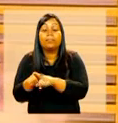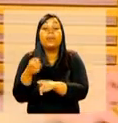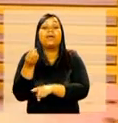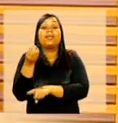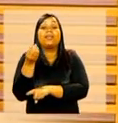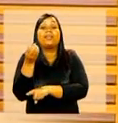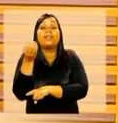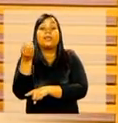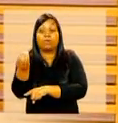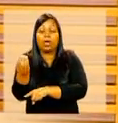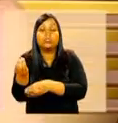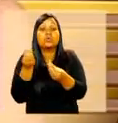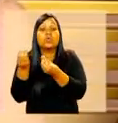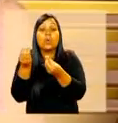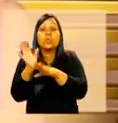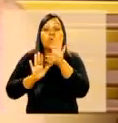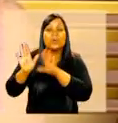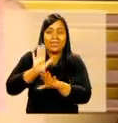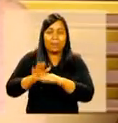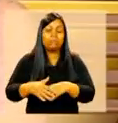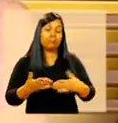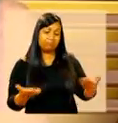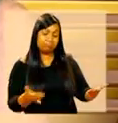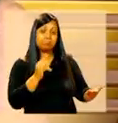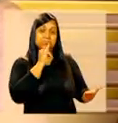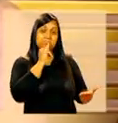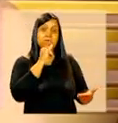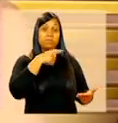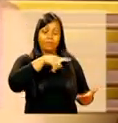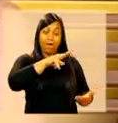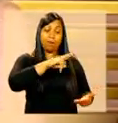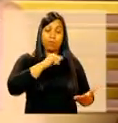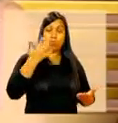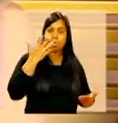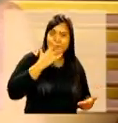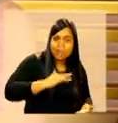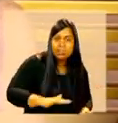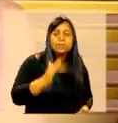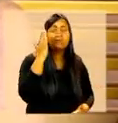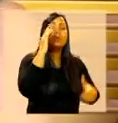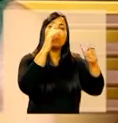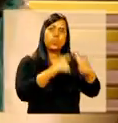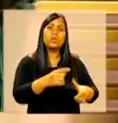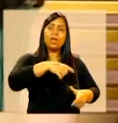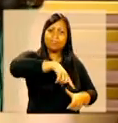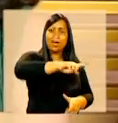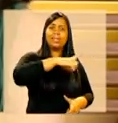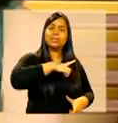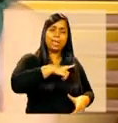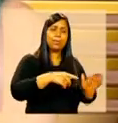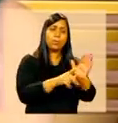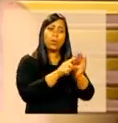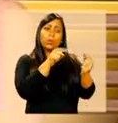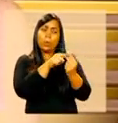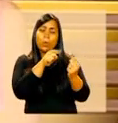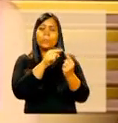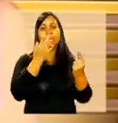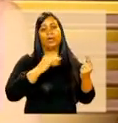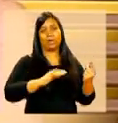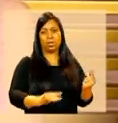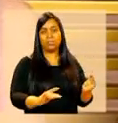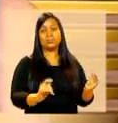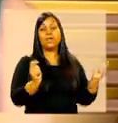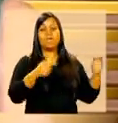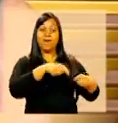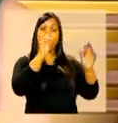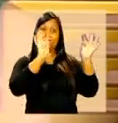quanto na viagem em si? Eu acho assim, quando você viaja com criança, você tem que saber se o lugar que você está indo tem estrutura para ela.